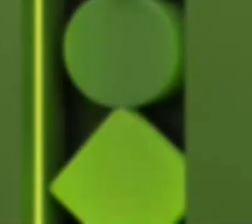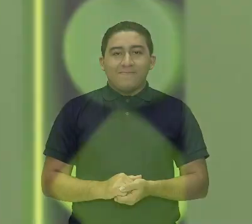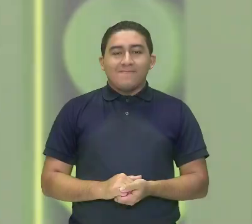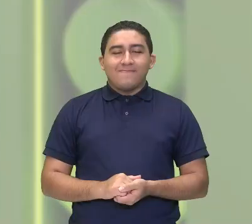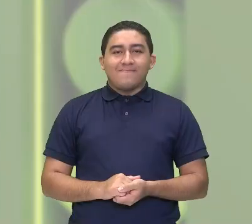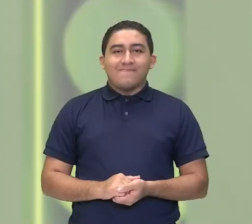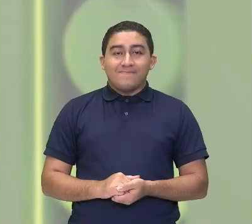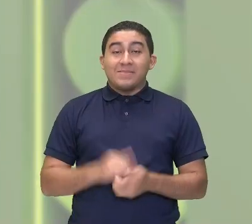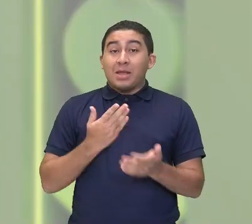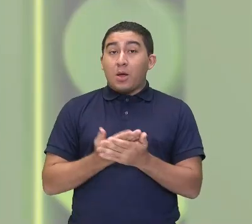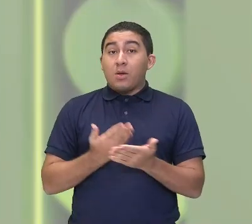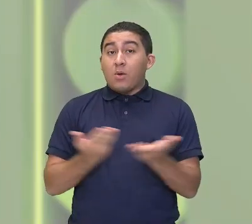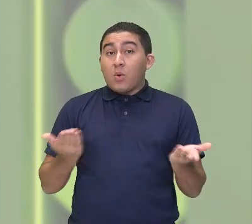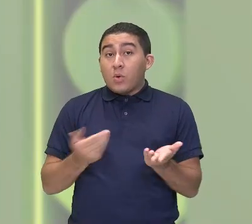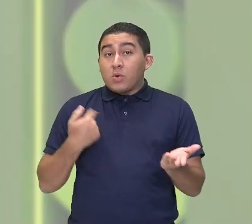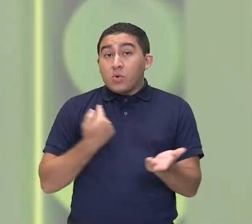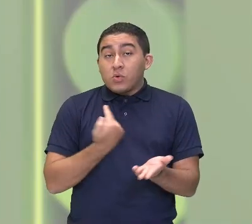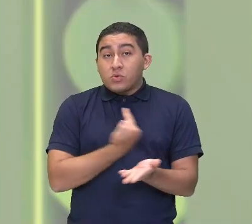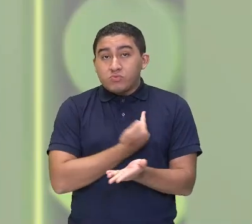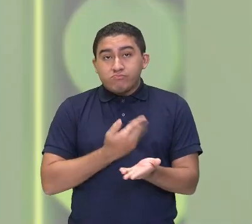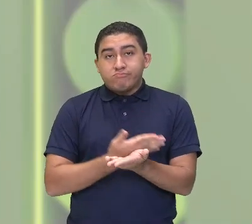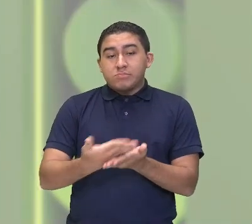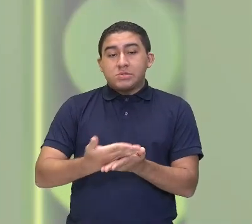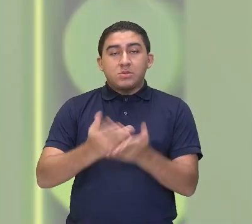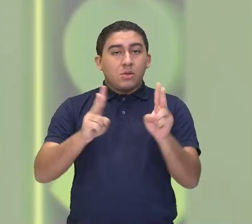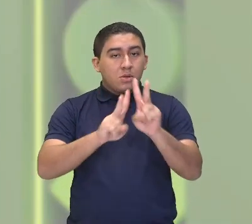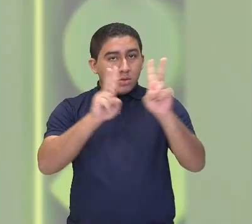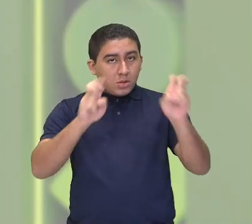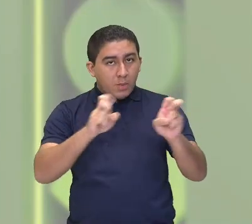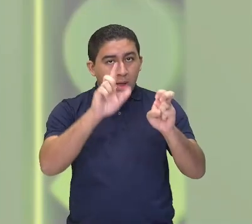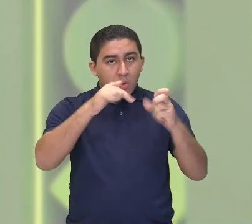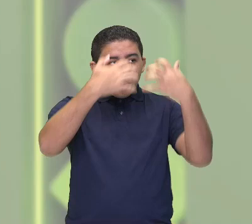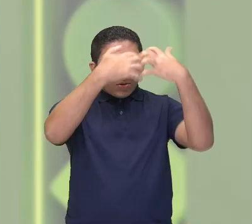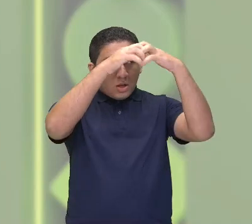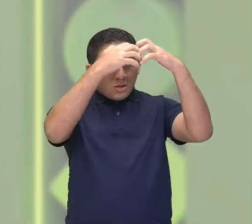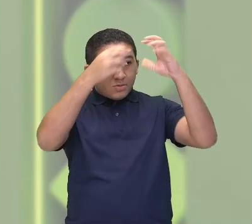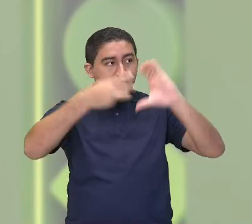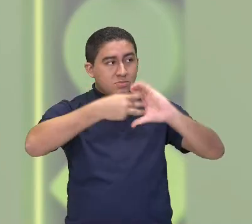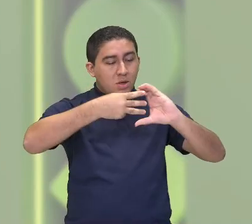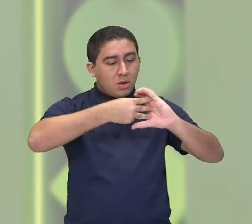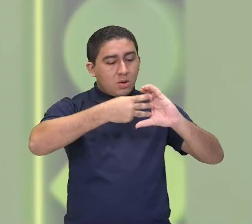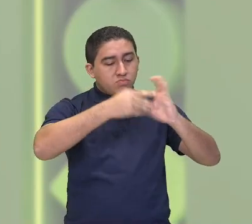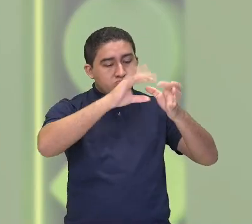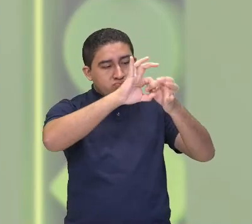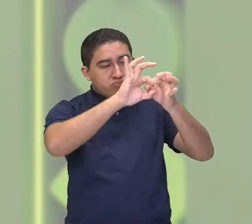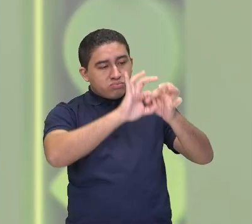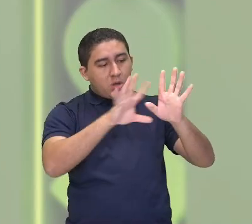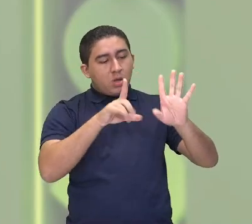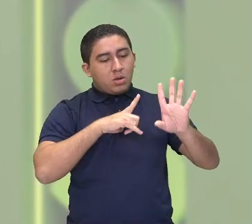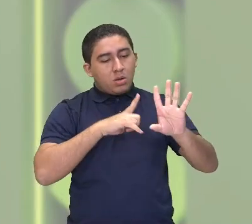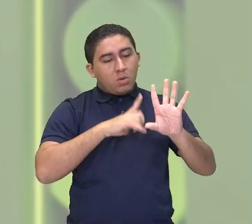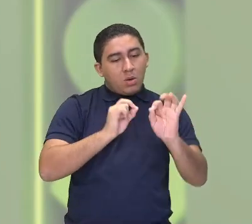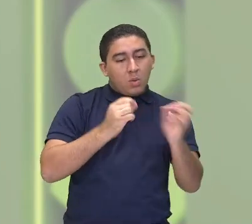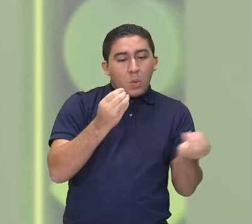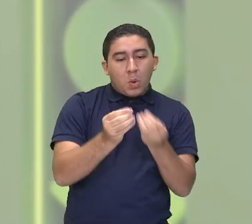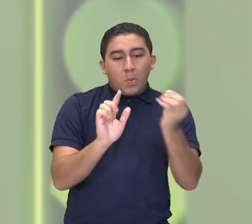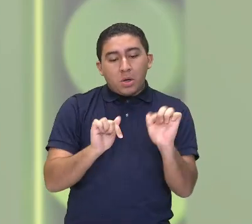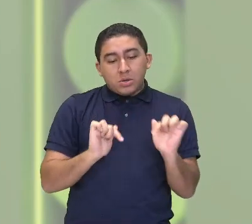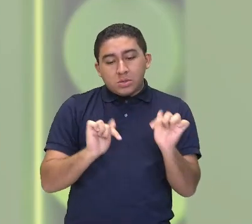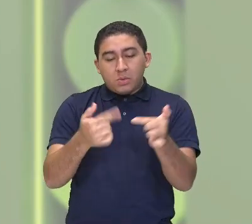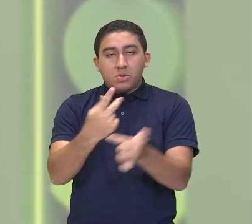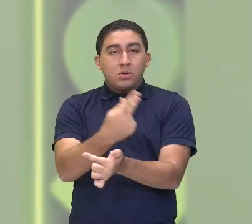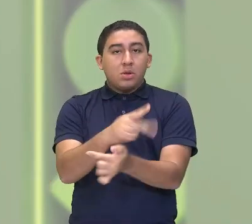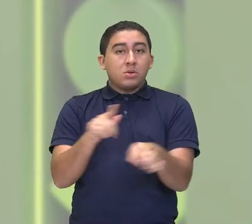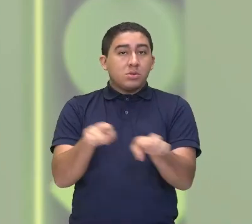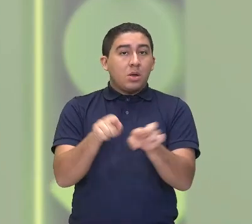E nessa aula a gente vai conversar um pouco mais sobre os neurônios, né? A gente vai ver um pouco das suas atividades e como está relacionado